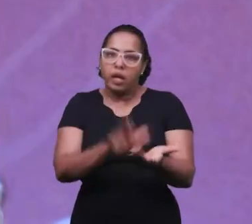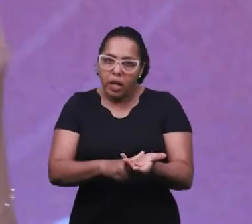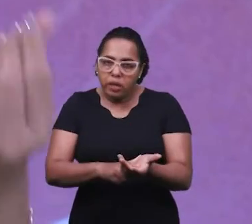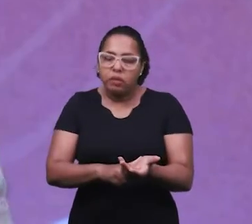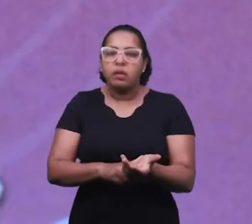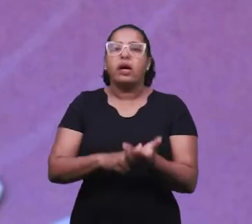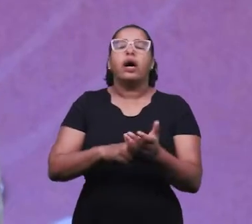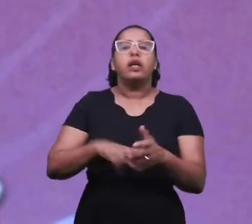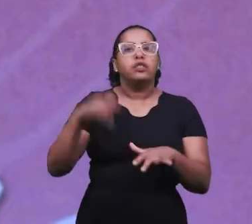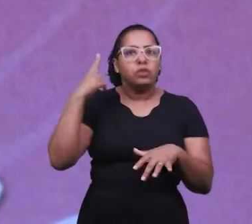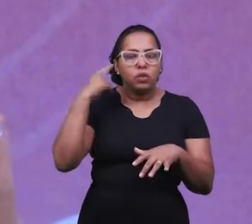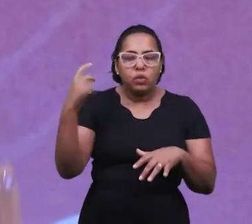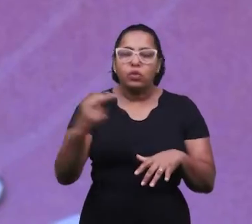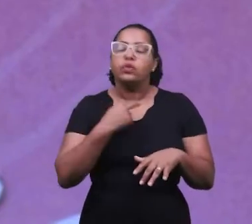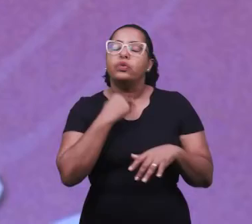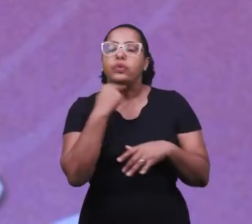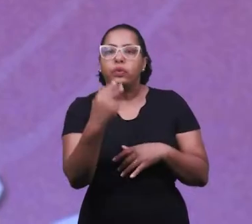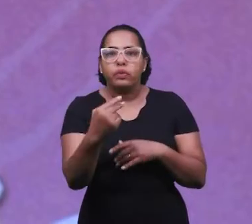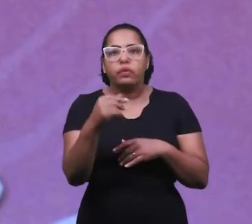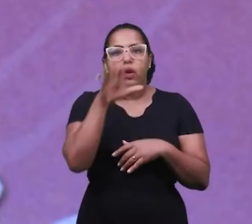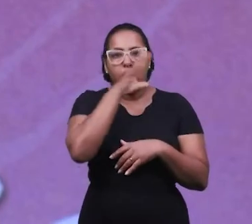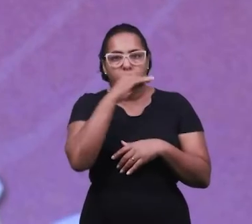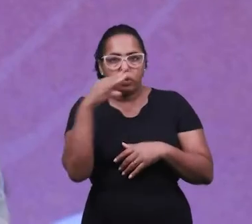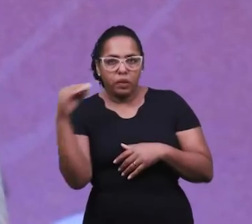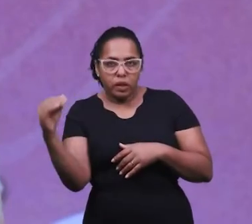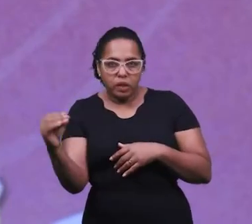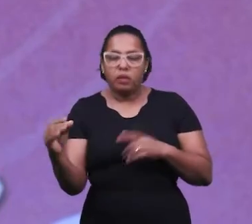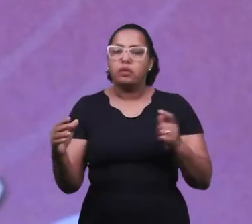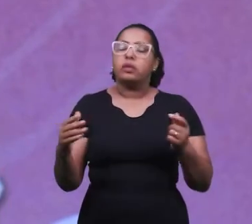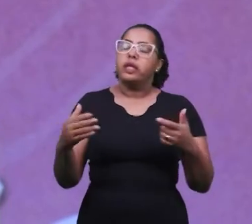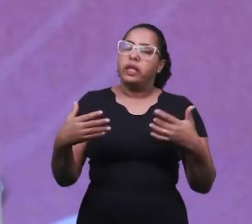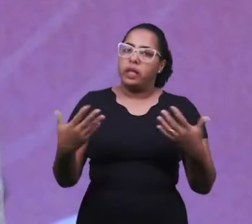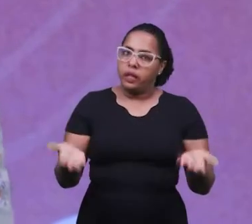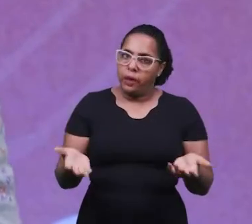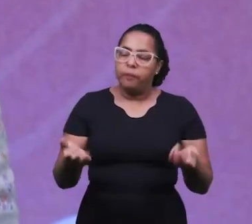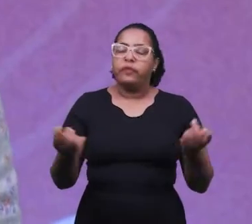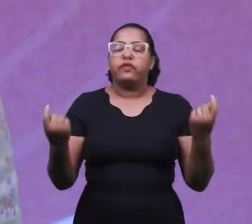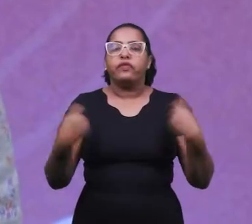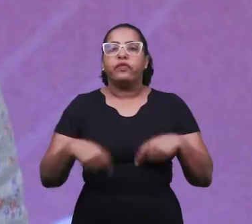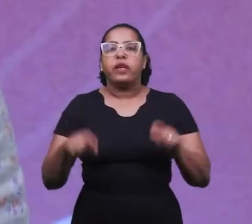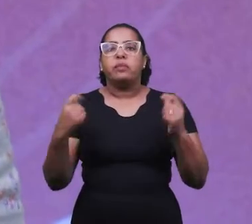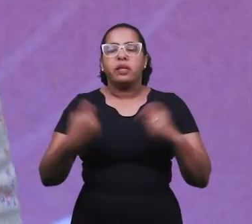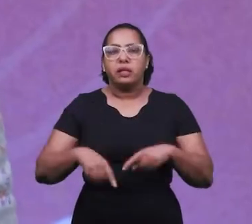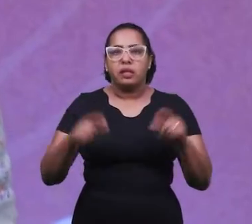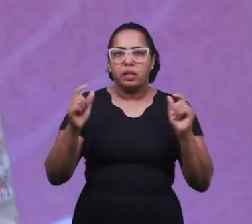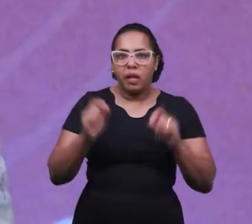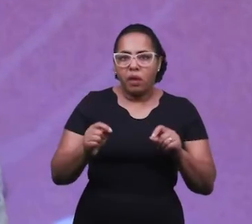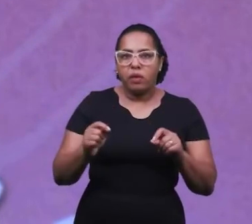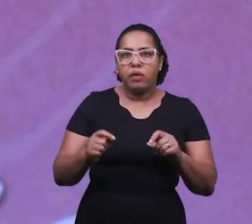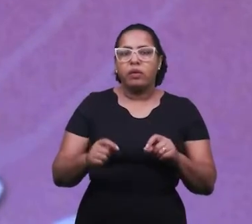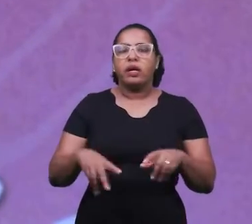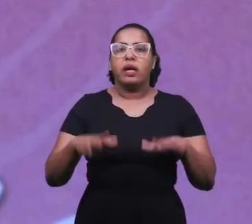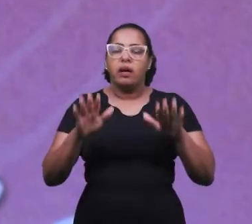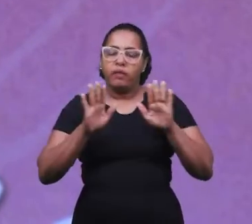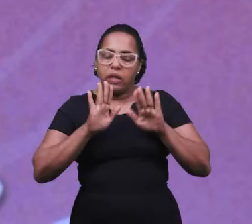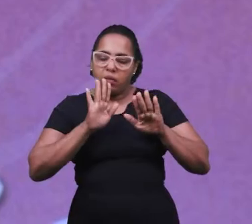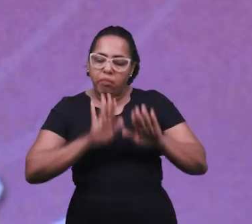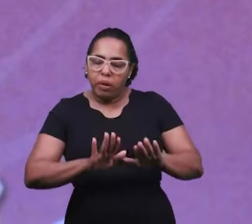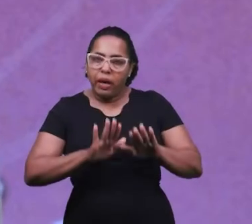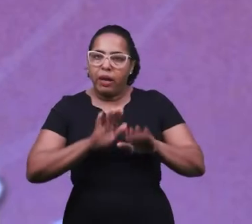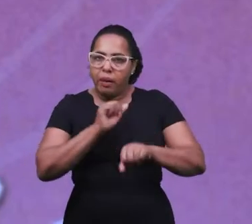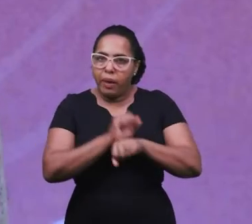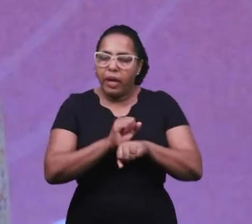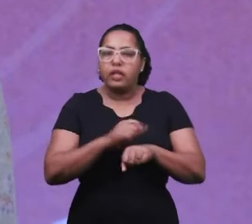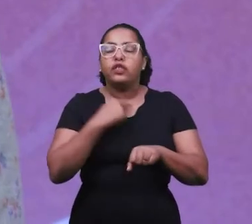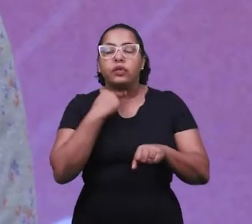na sonoridade vocal desse adolescente. Ele, muito provavelmente, vai ter instabilidade